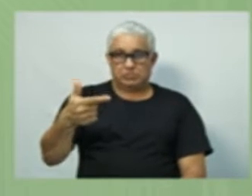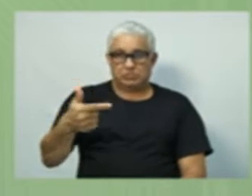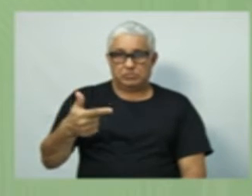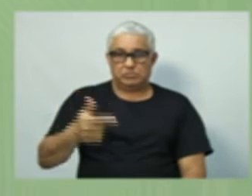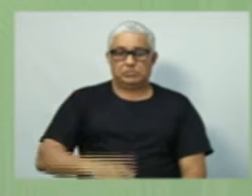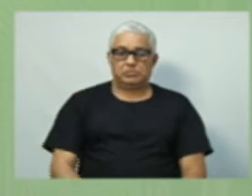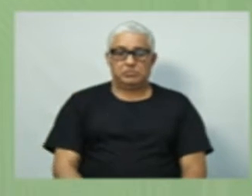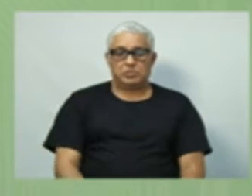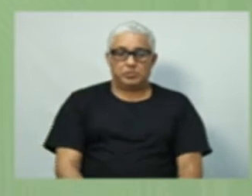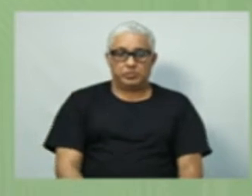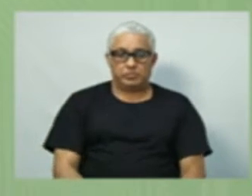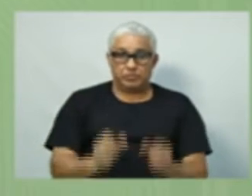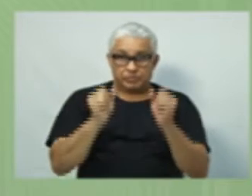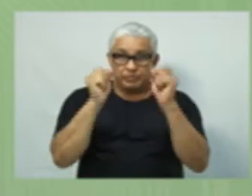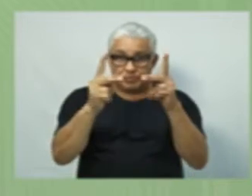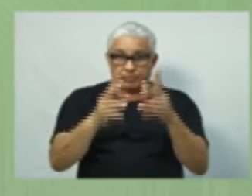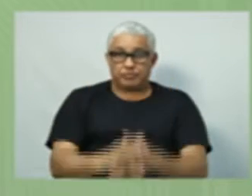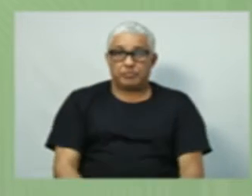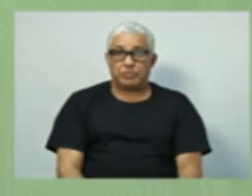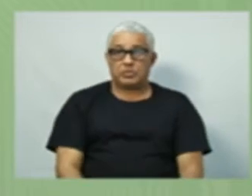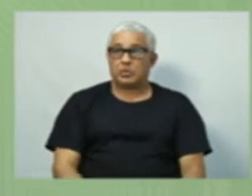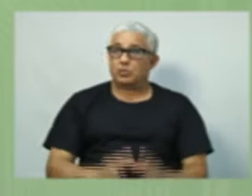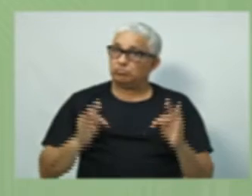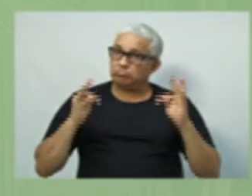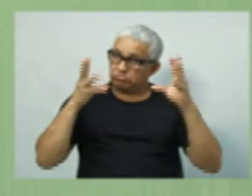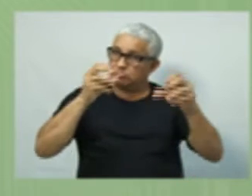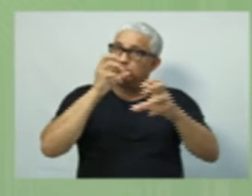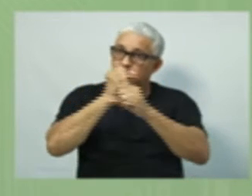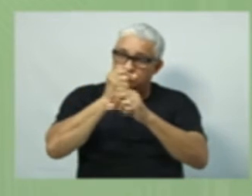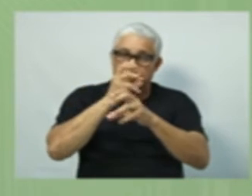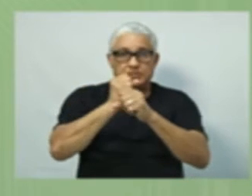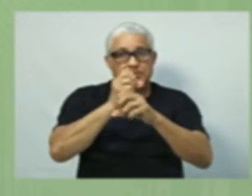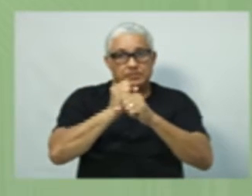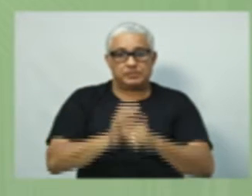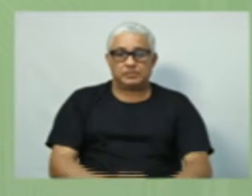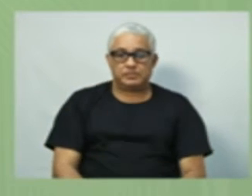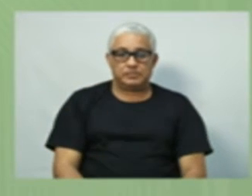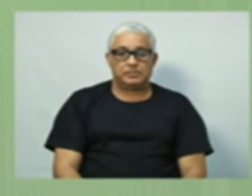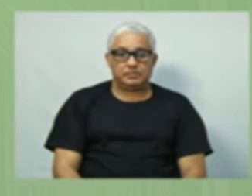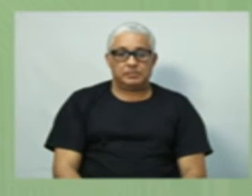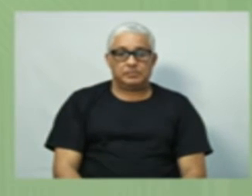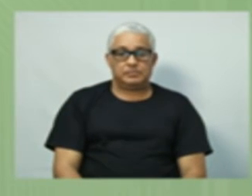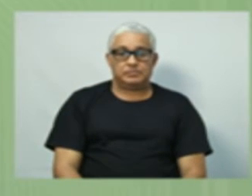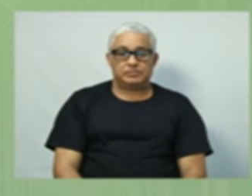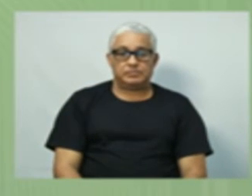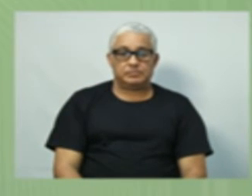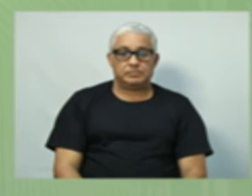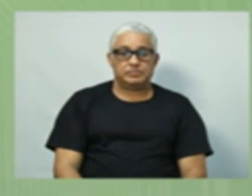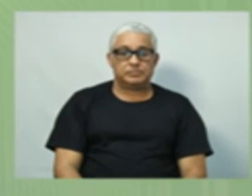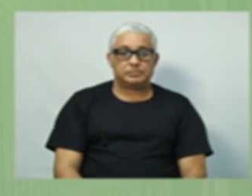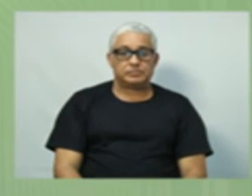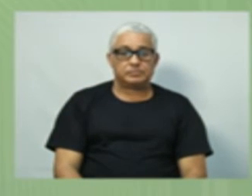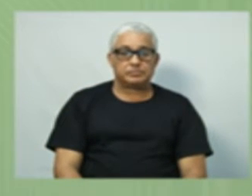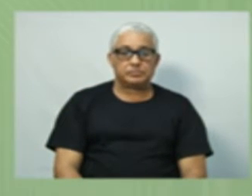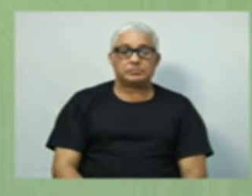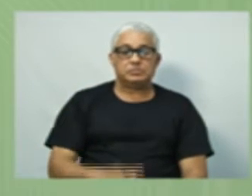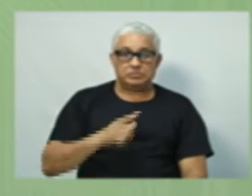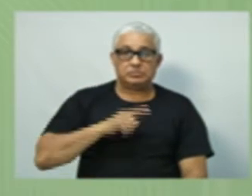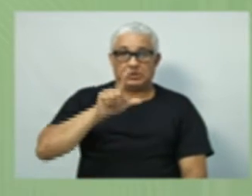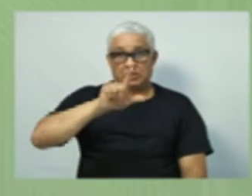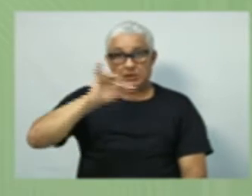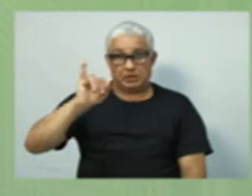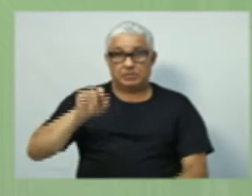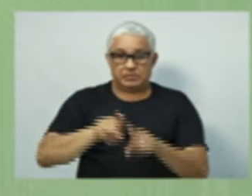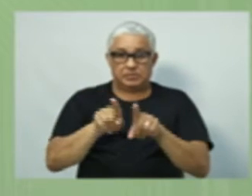1,42 ok fizemos todos os cálculos da a técnica de imediato ainda que desde até o